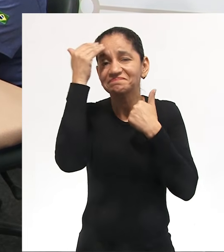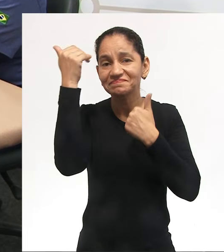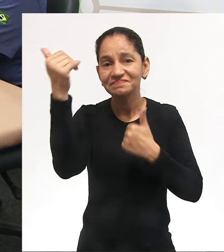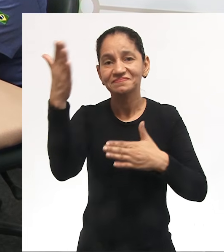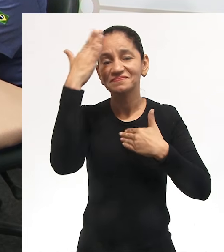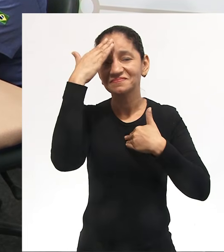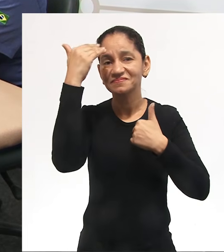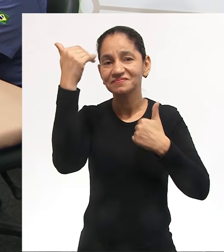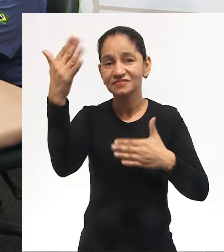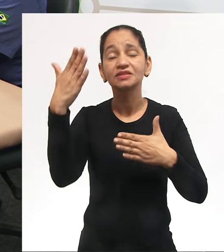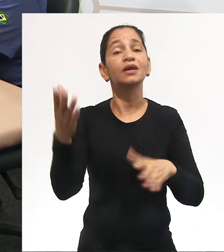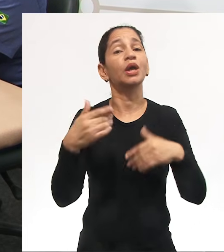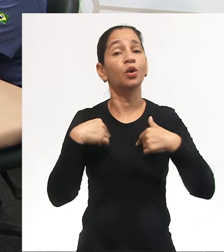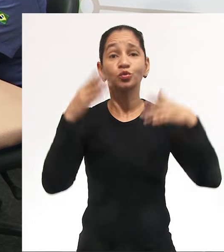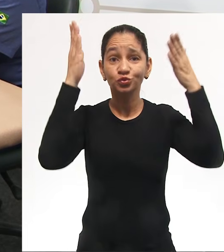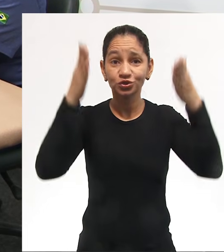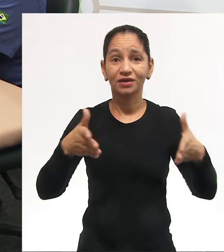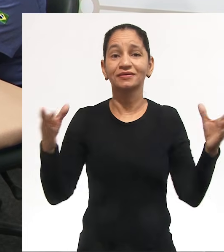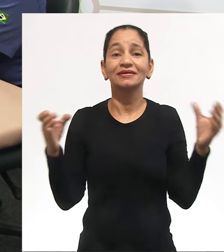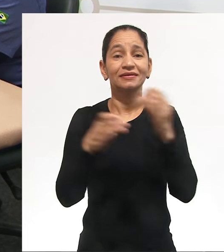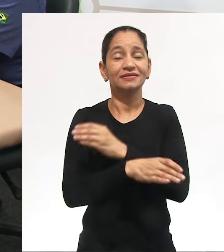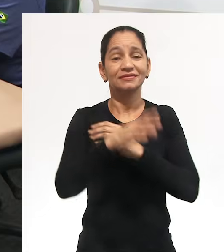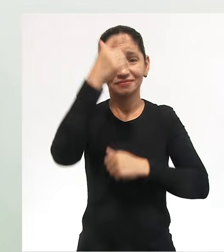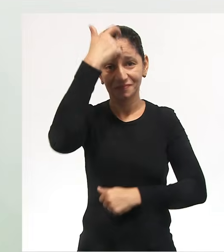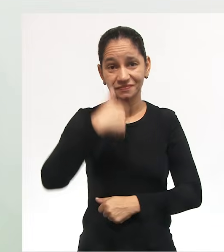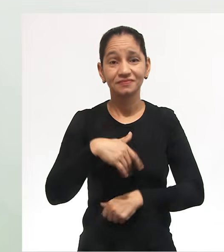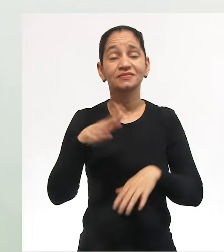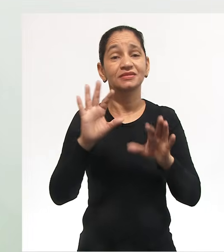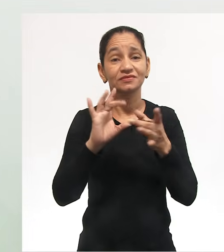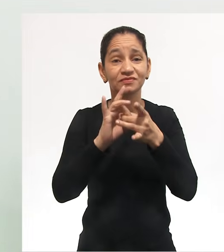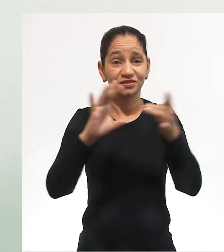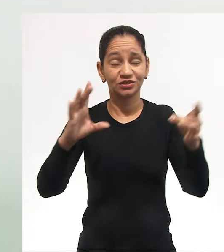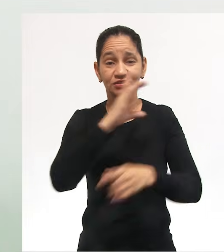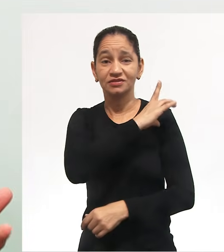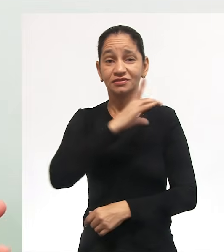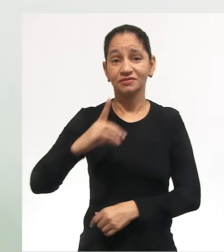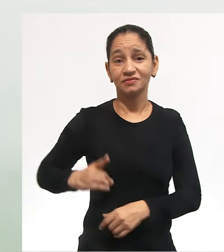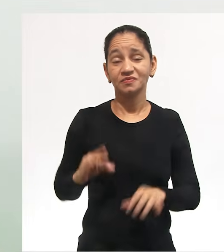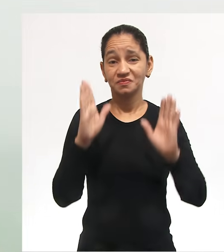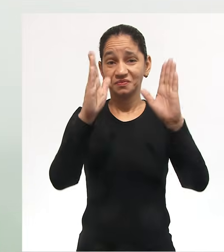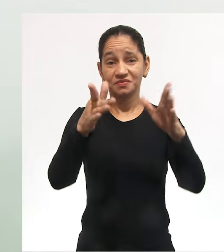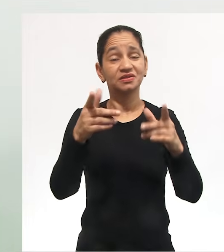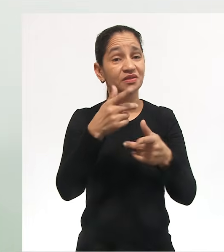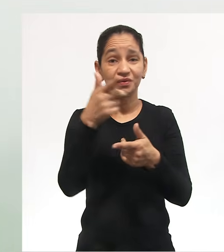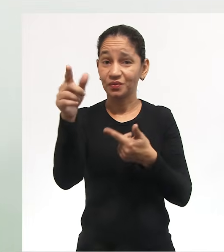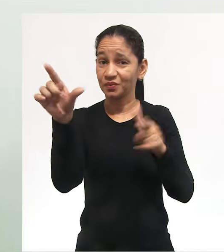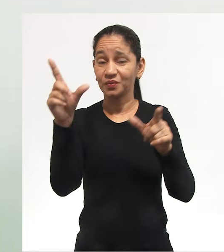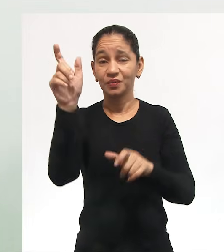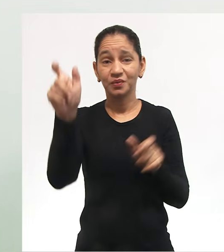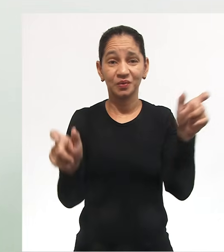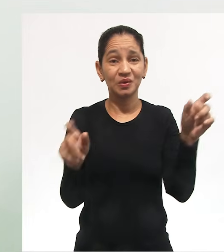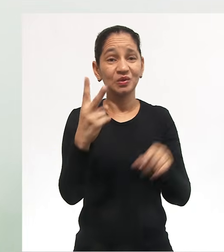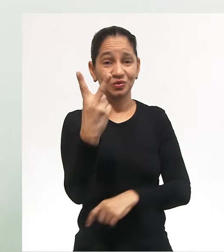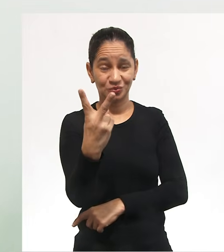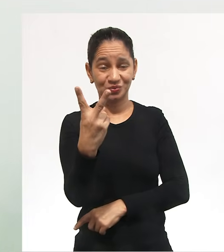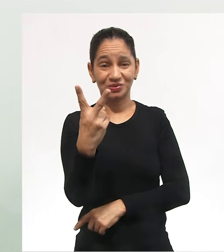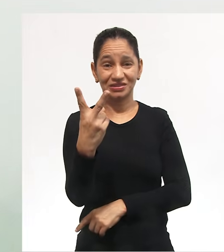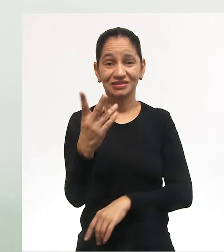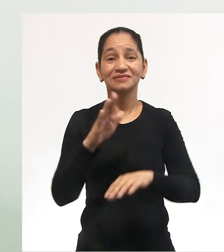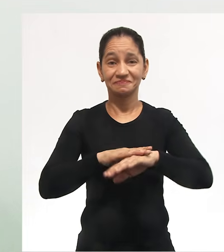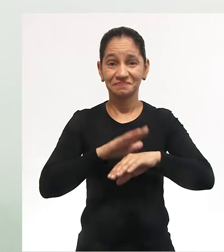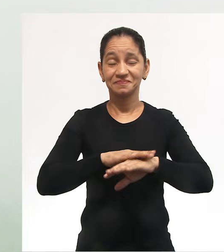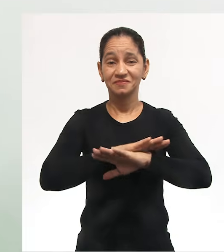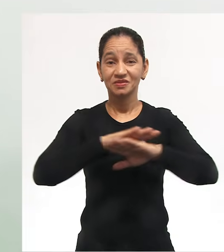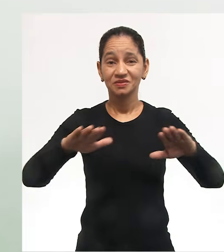Então, muito obrigado, professor, obrigado. Já vou me despedindo aqui, pessoal, e vou deixar para que vocês façam aí,